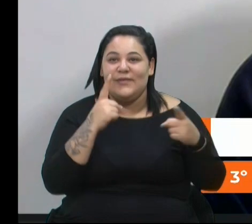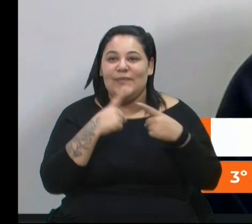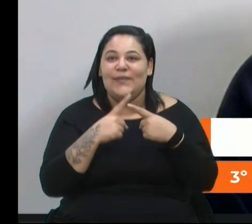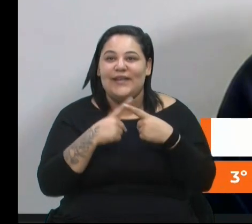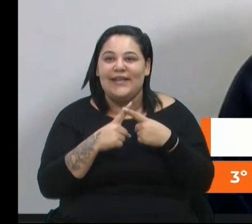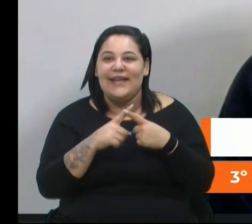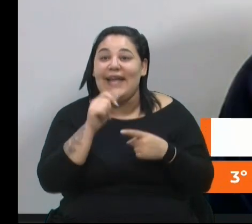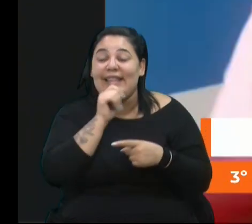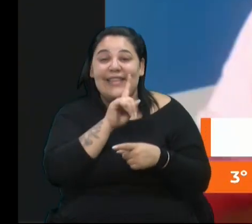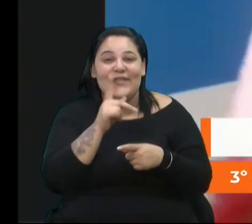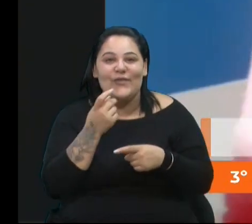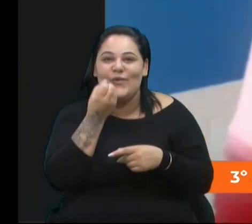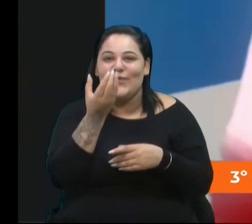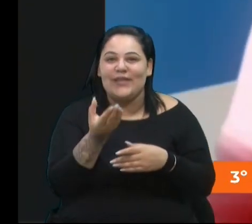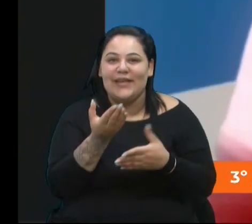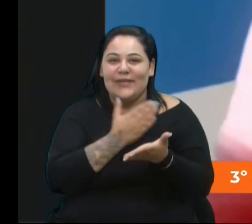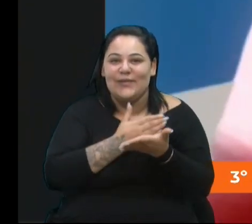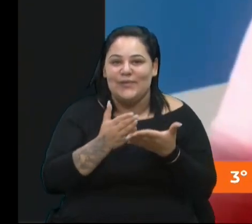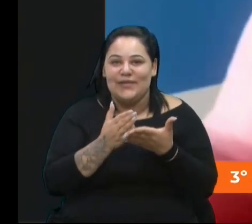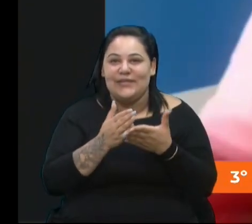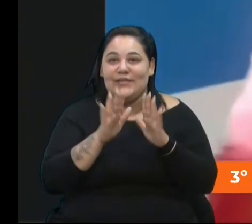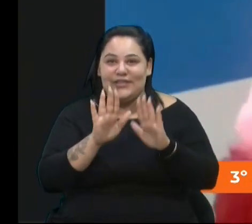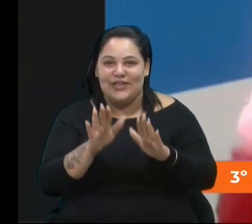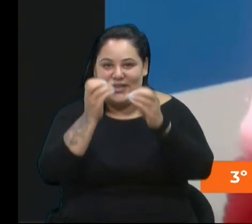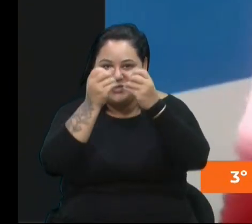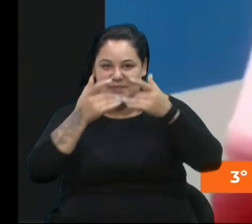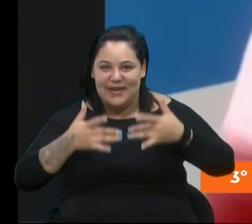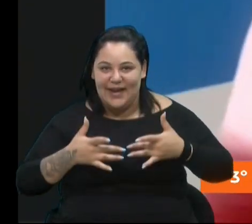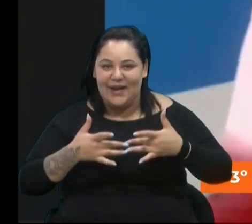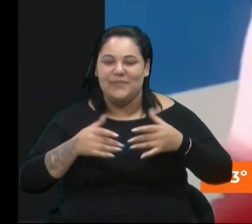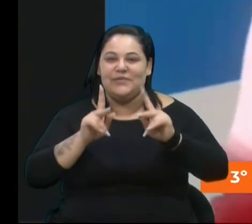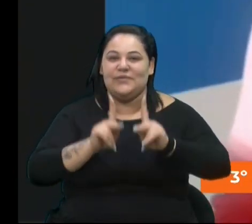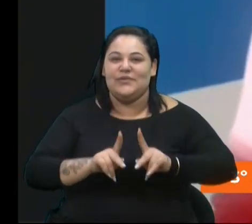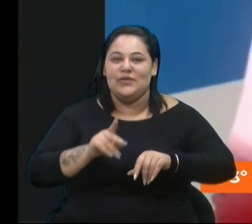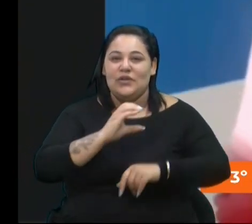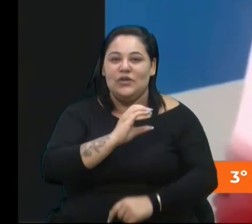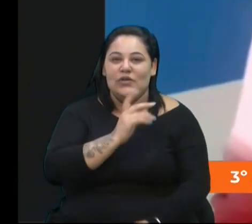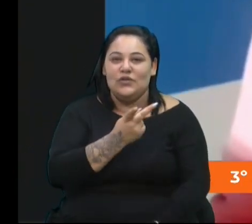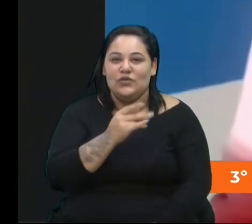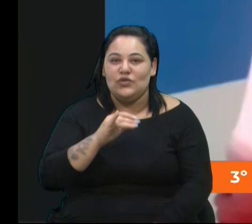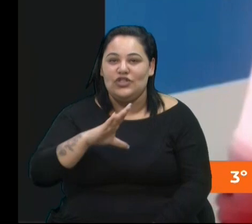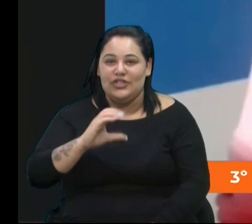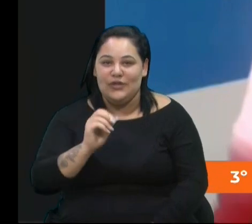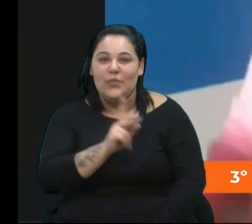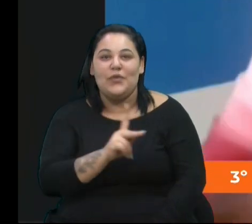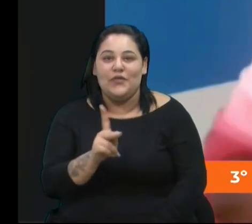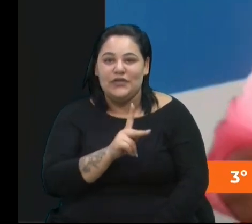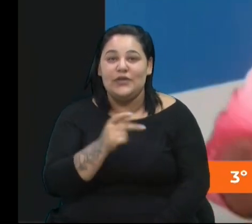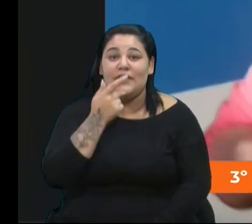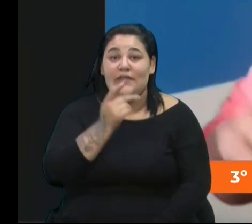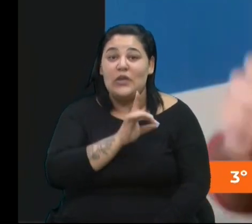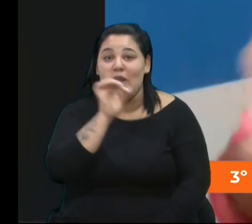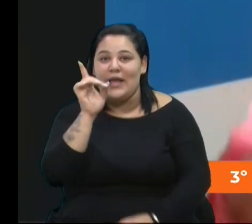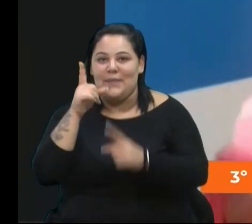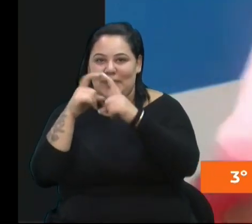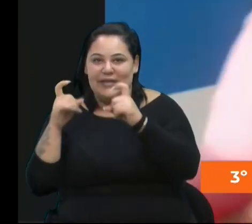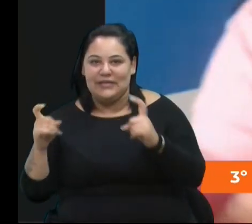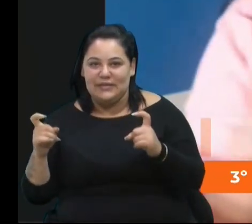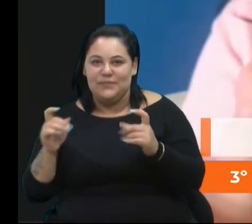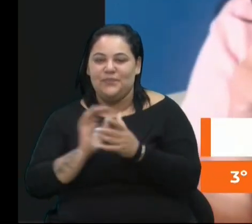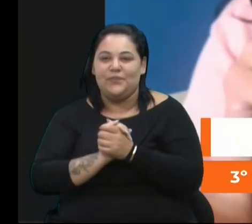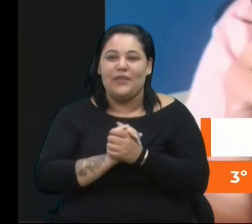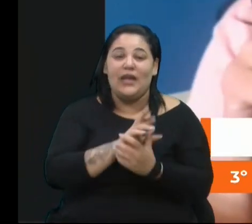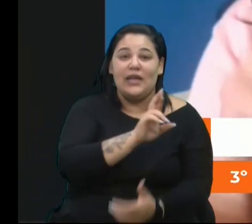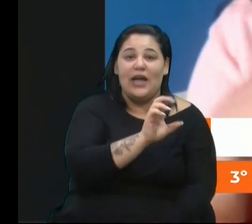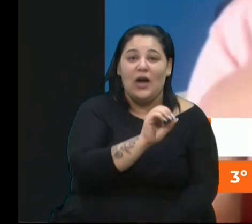não falei isso no começo, então deixa eu explicar para as pessoas. O Chico está conversando conosco lá de Brasília, tá? E a Rosângela